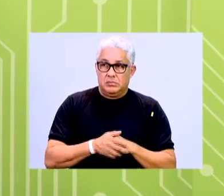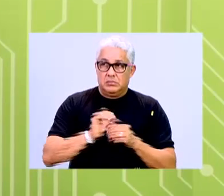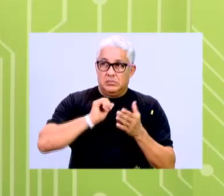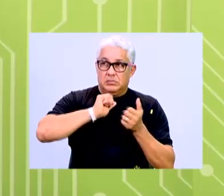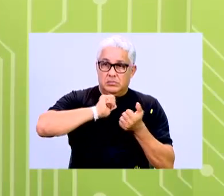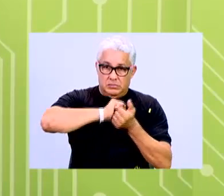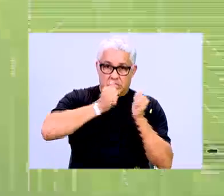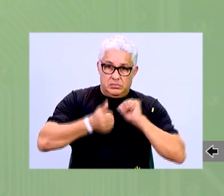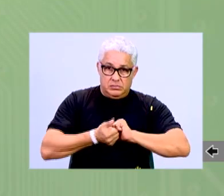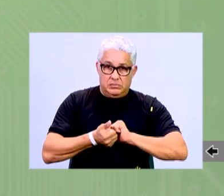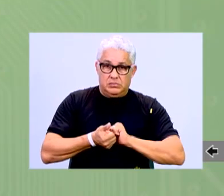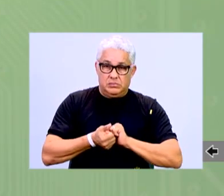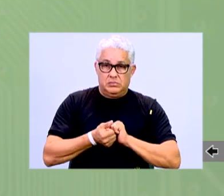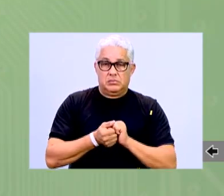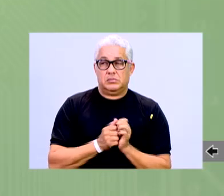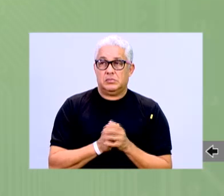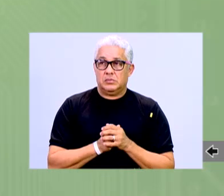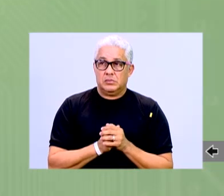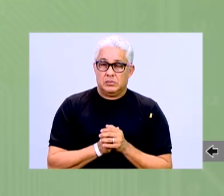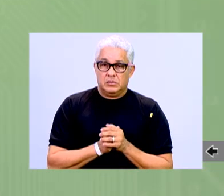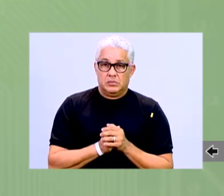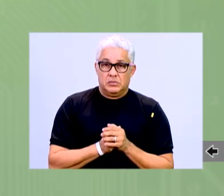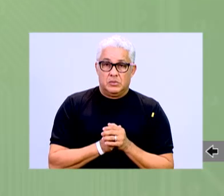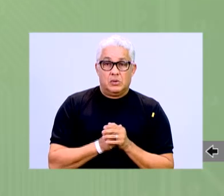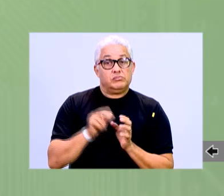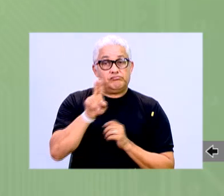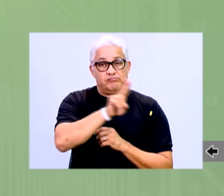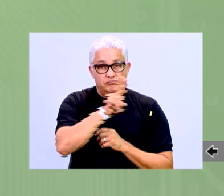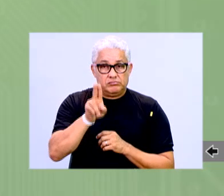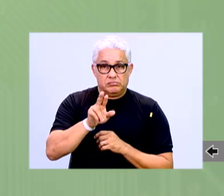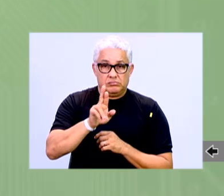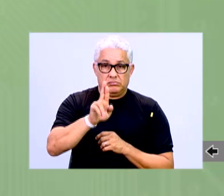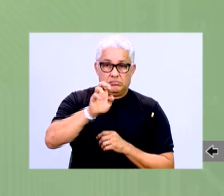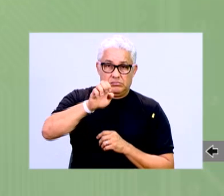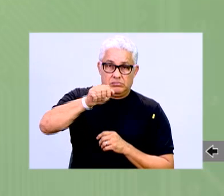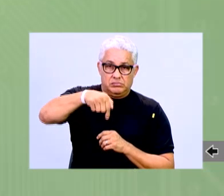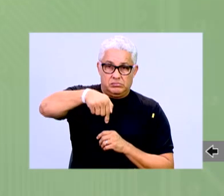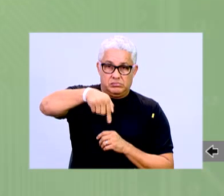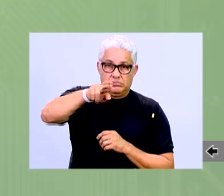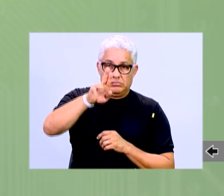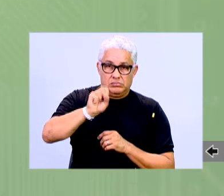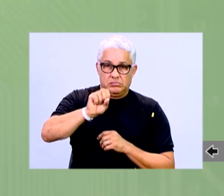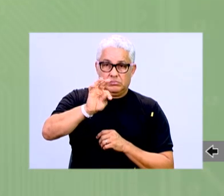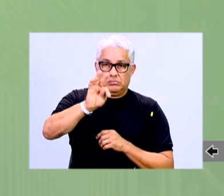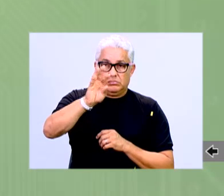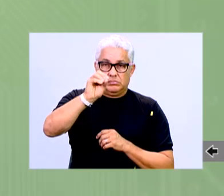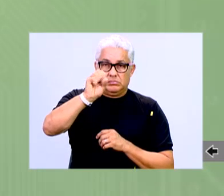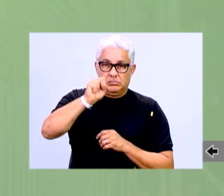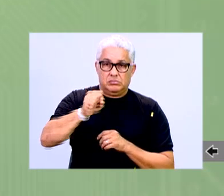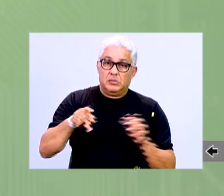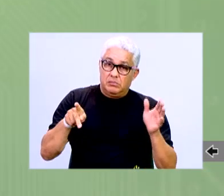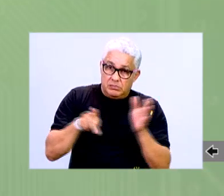adequada. Usualmente, chamamos isso de requisitos de sistema.